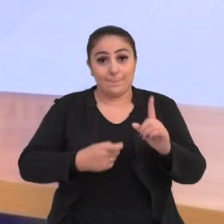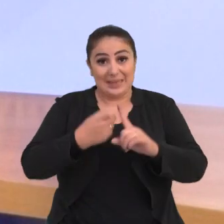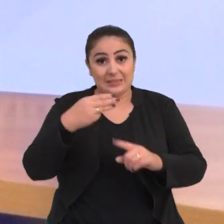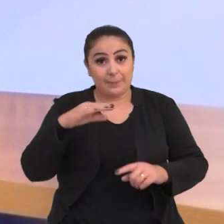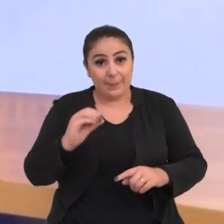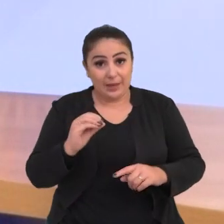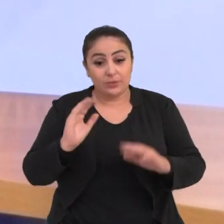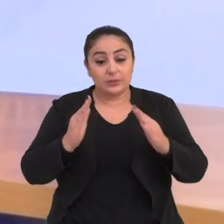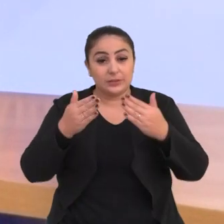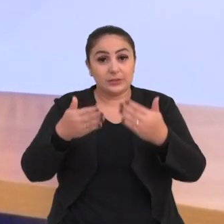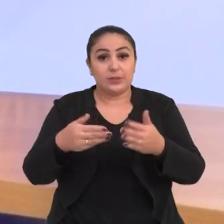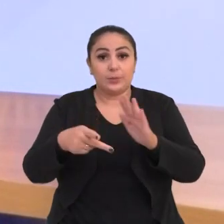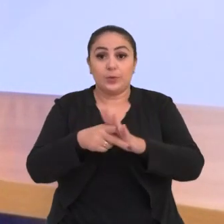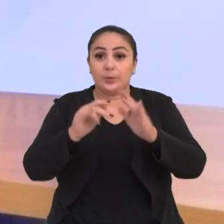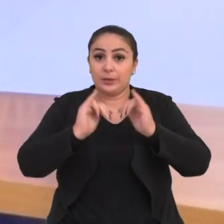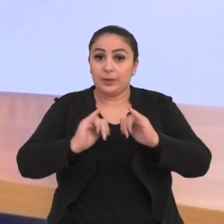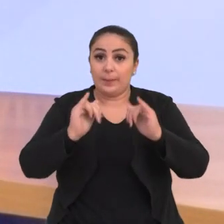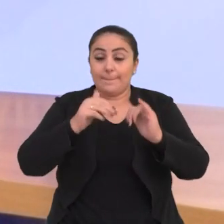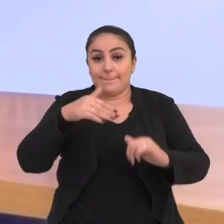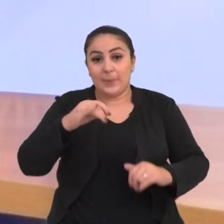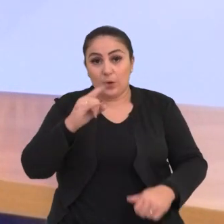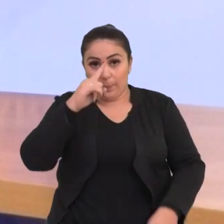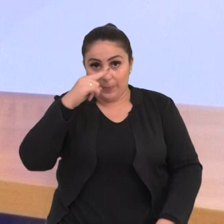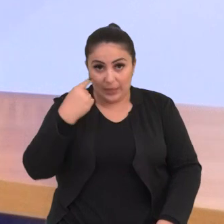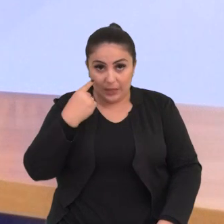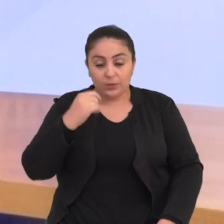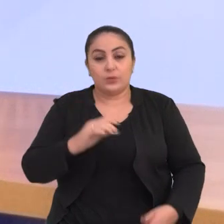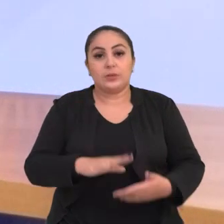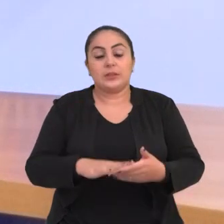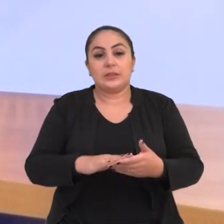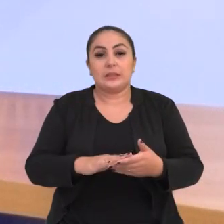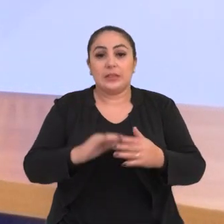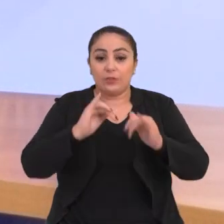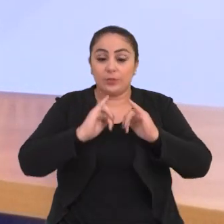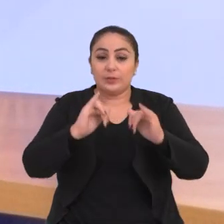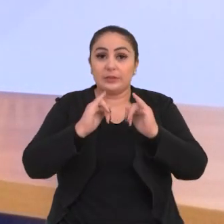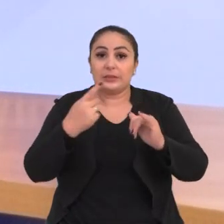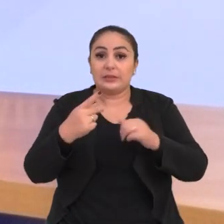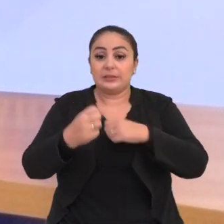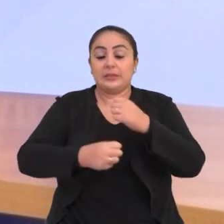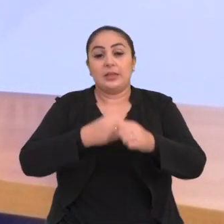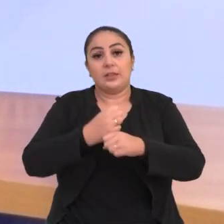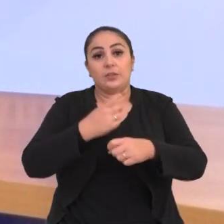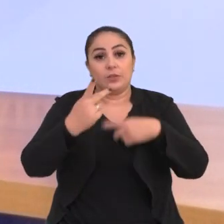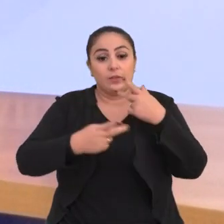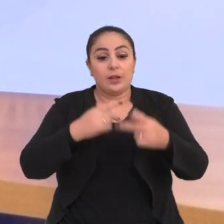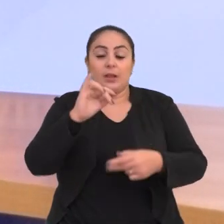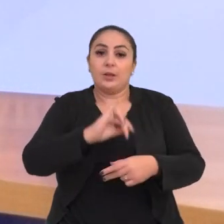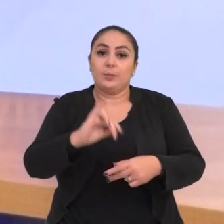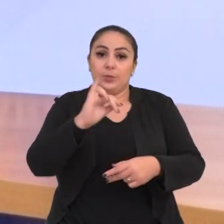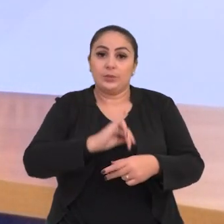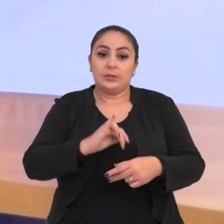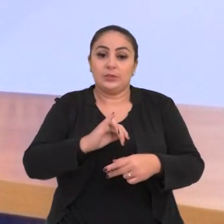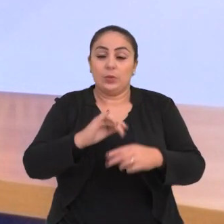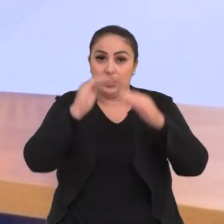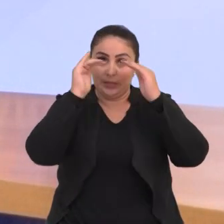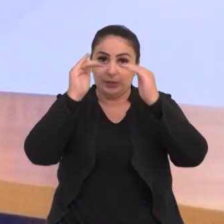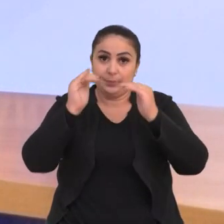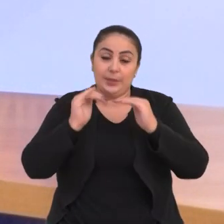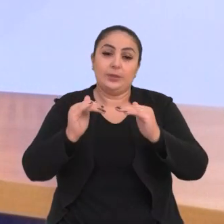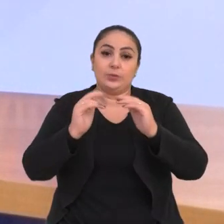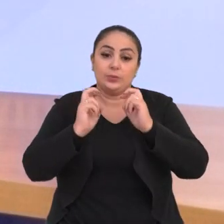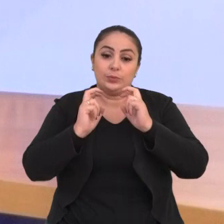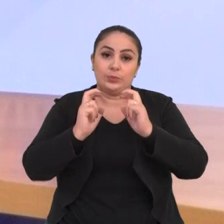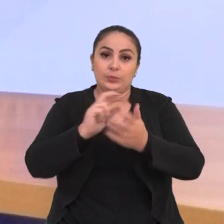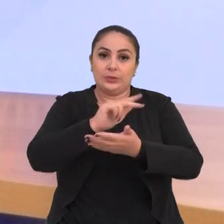O mês de maio é dedicado à campanha Maio Amarelo, que na edição deste ano destaca a importância do respeito